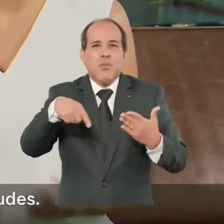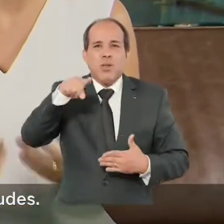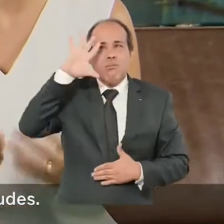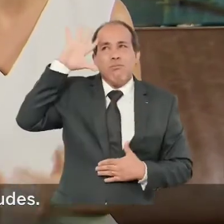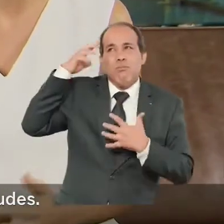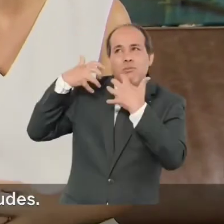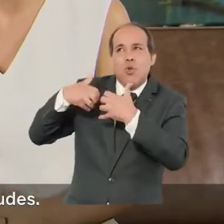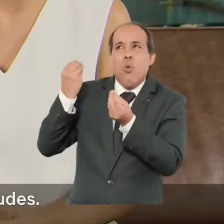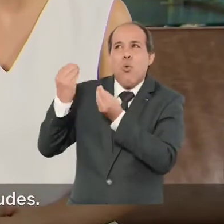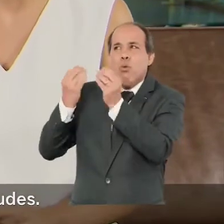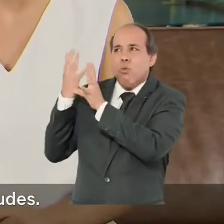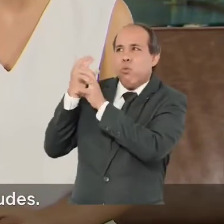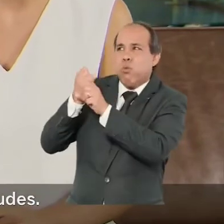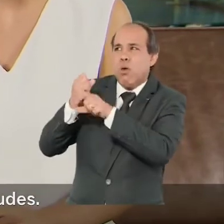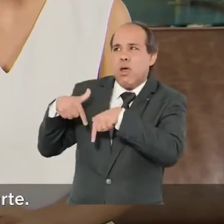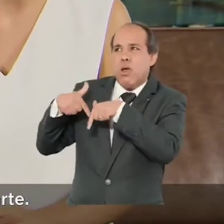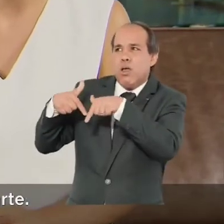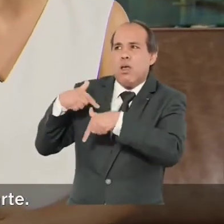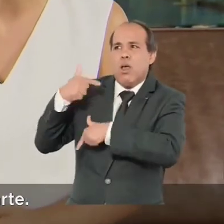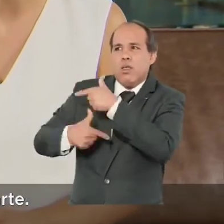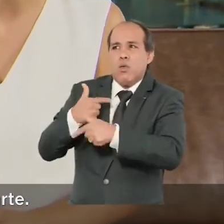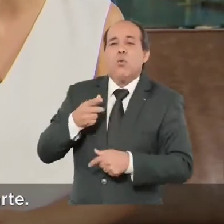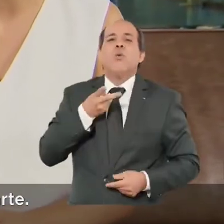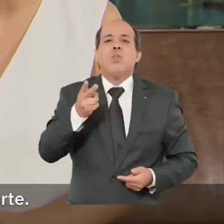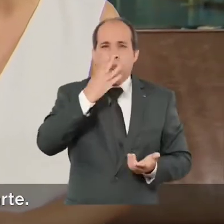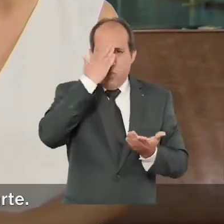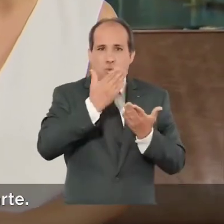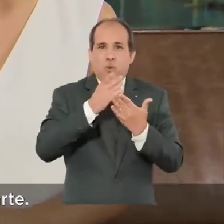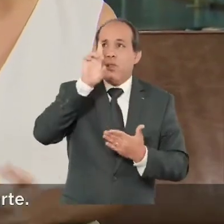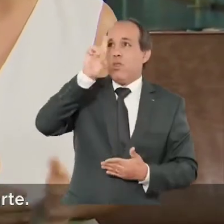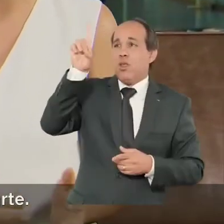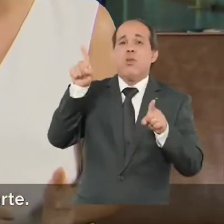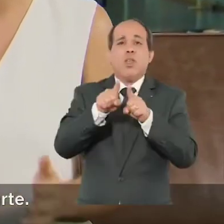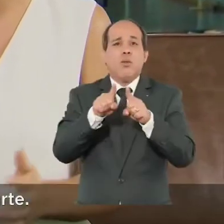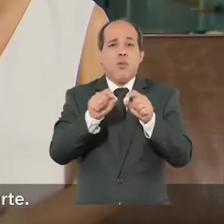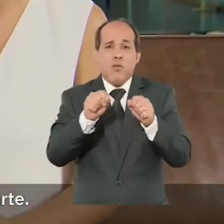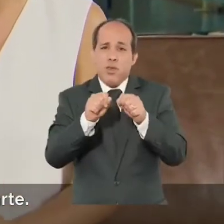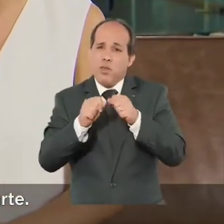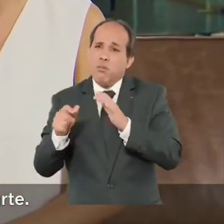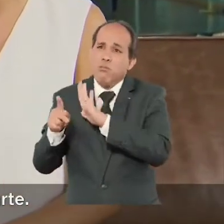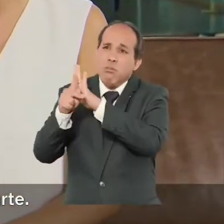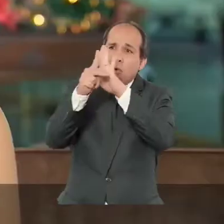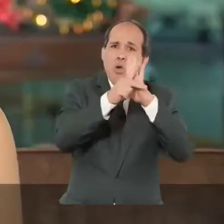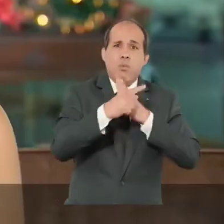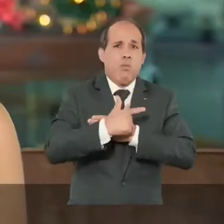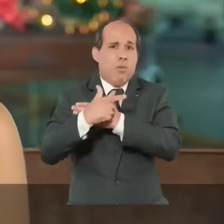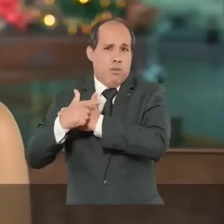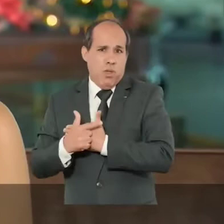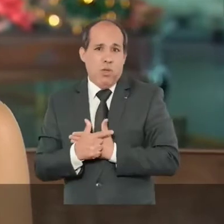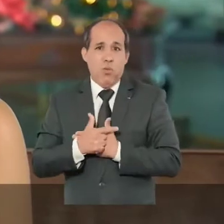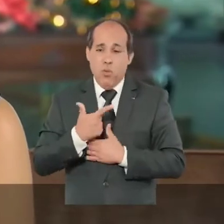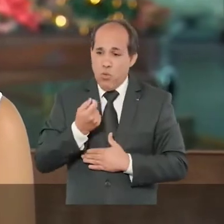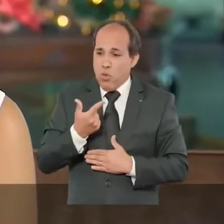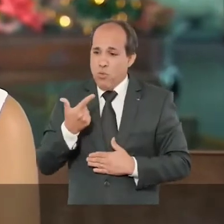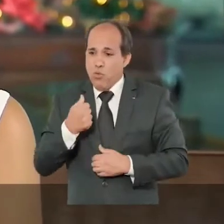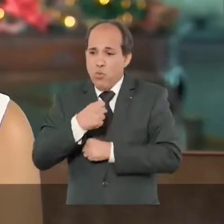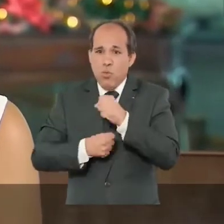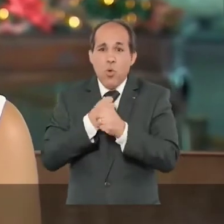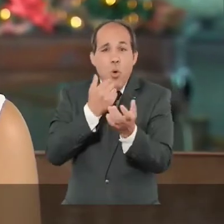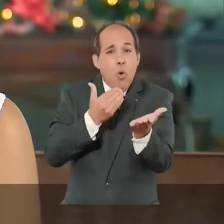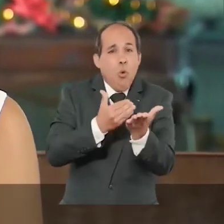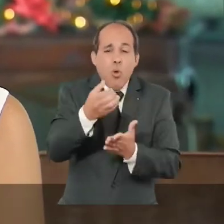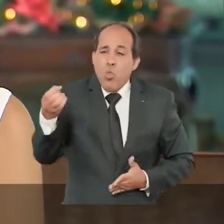a refletir sobre nossas atitudes sempre confiando em Deus e fazendo a nossa parte 2021